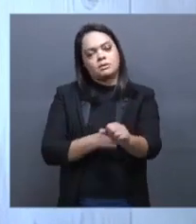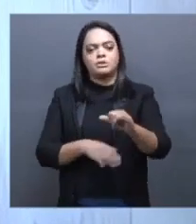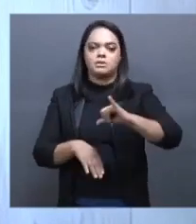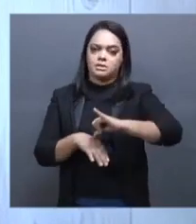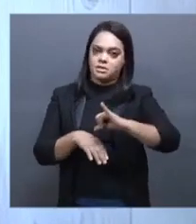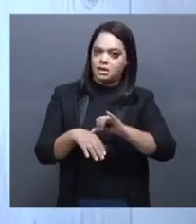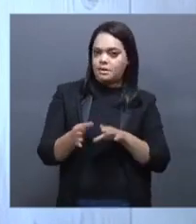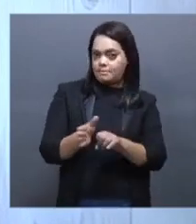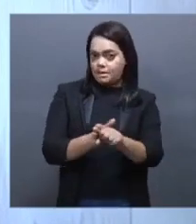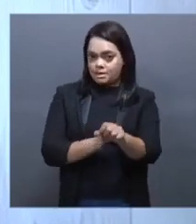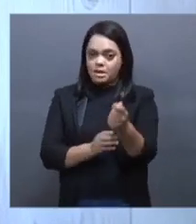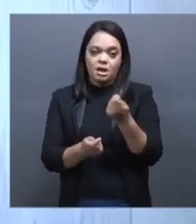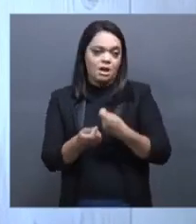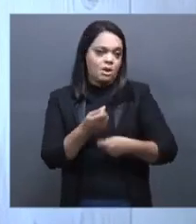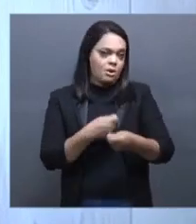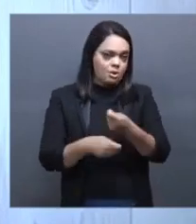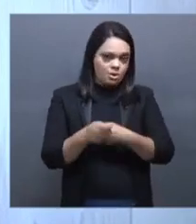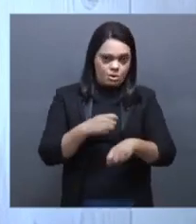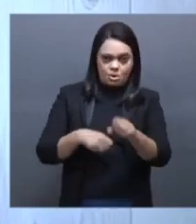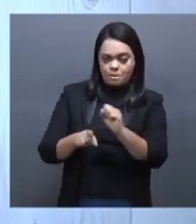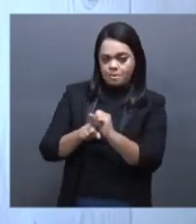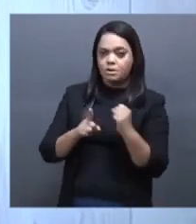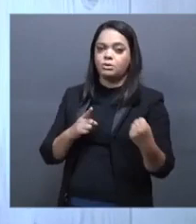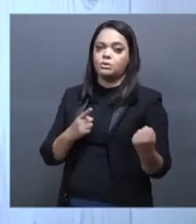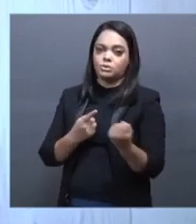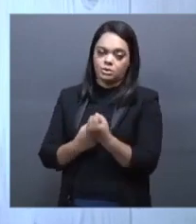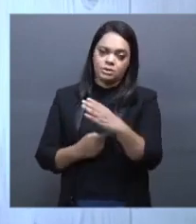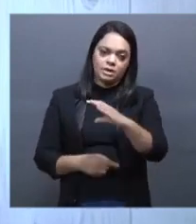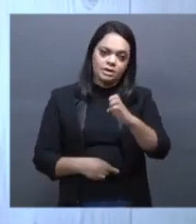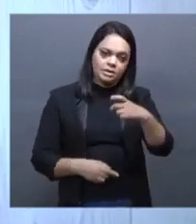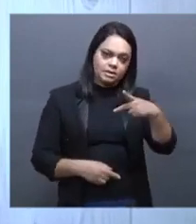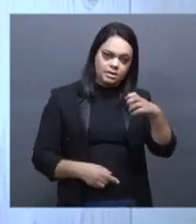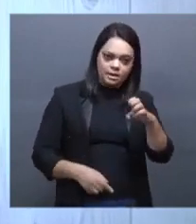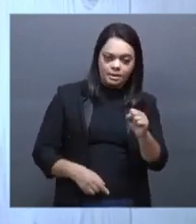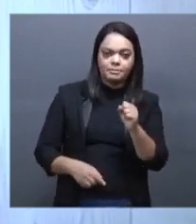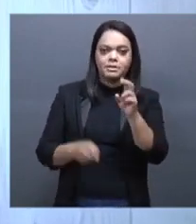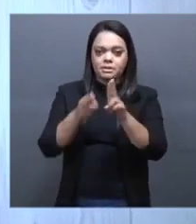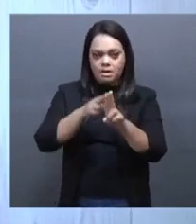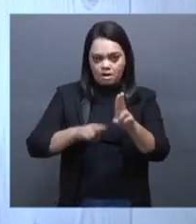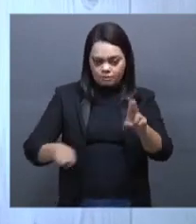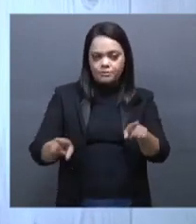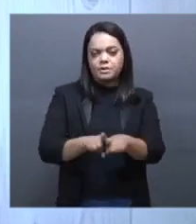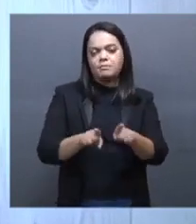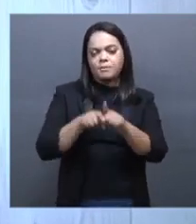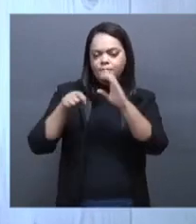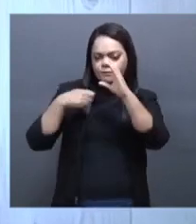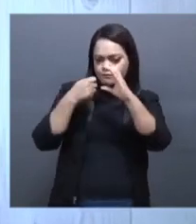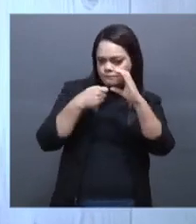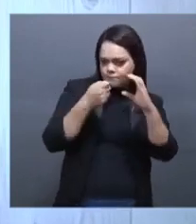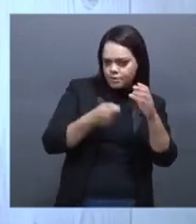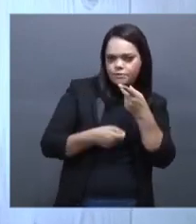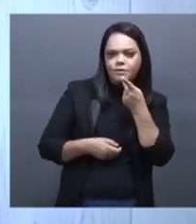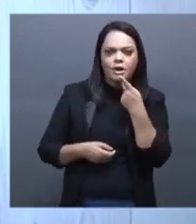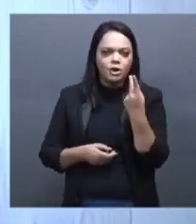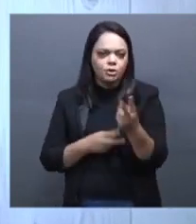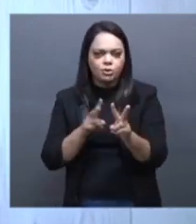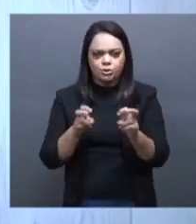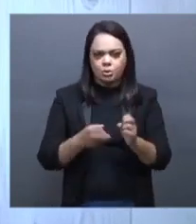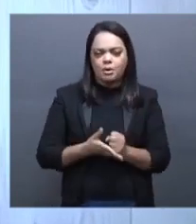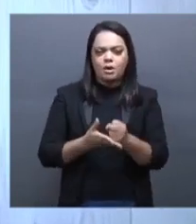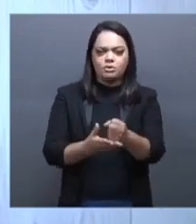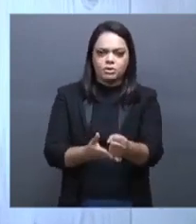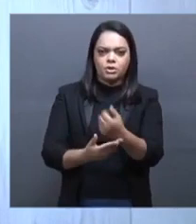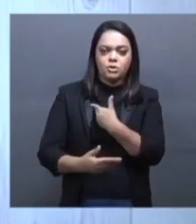Centro de Pesquisas Econômicas e Sociais Aplicadas, o CEPES, da UFO, nos enviou um vídeo também falando sobre esse auxílio do